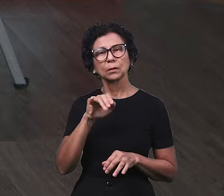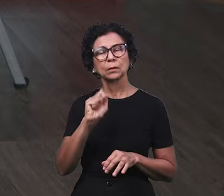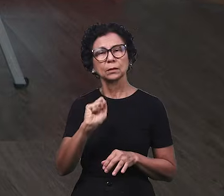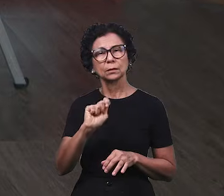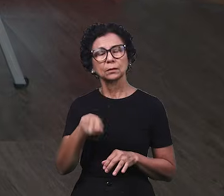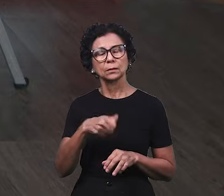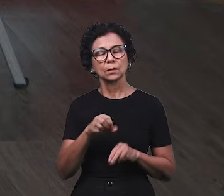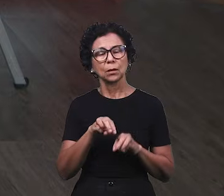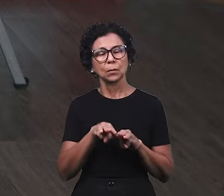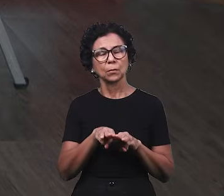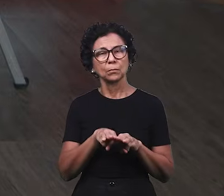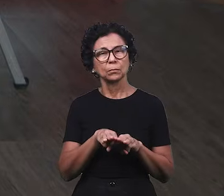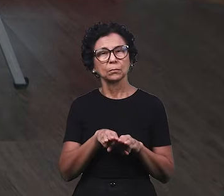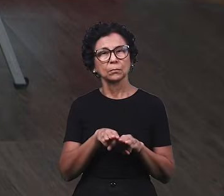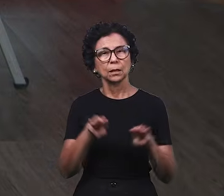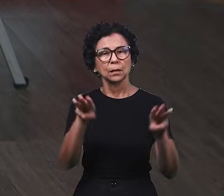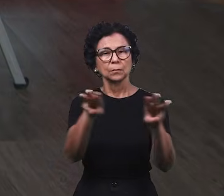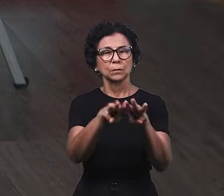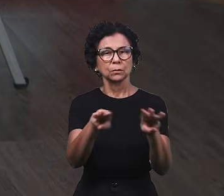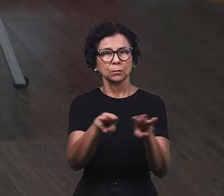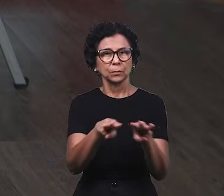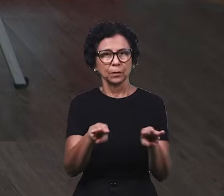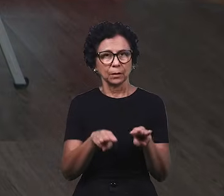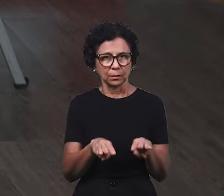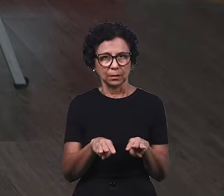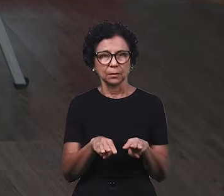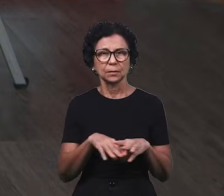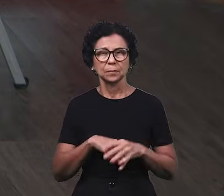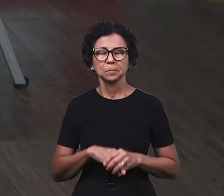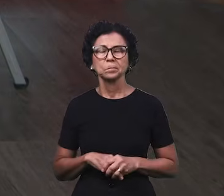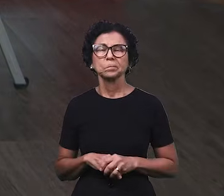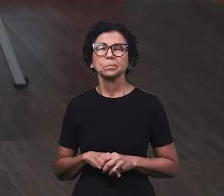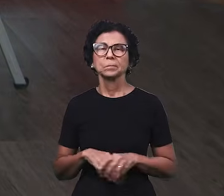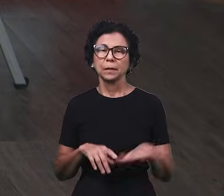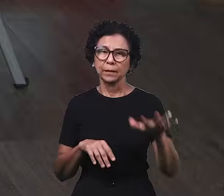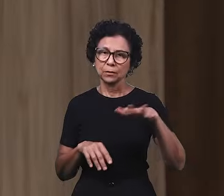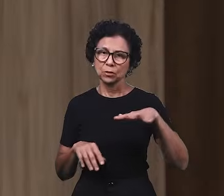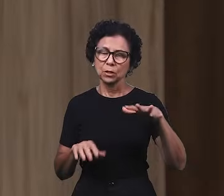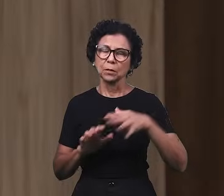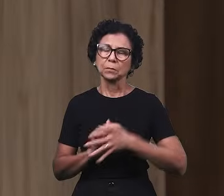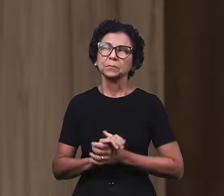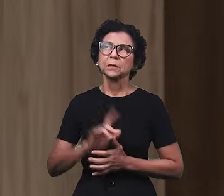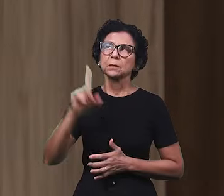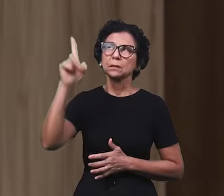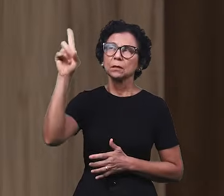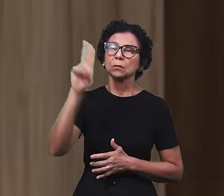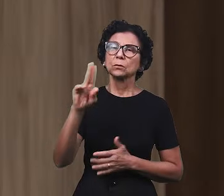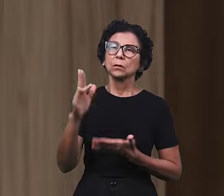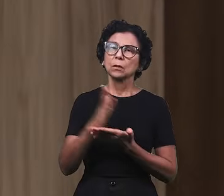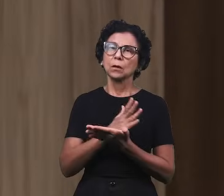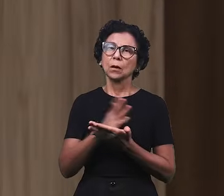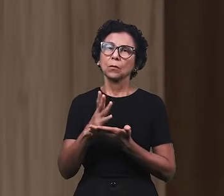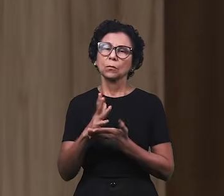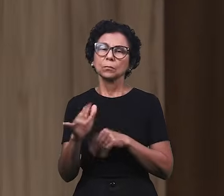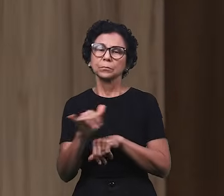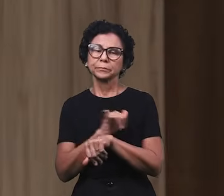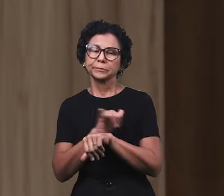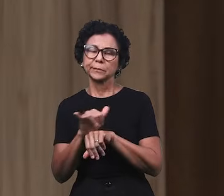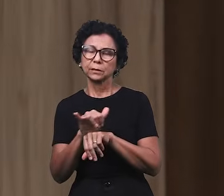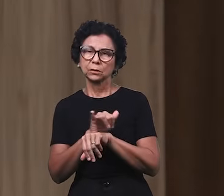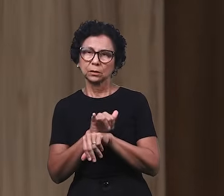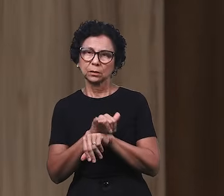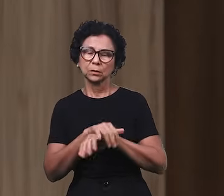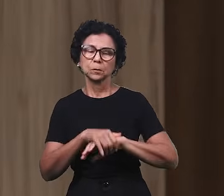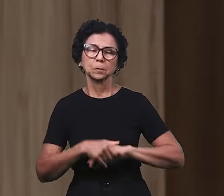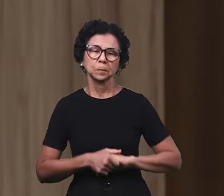Então, Deus, ele usou de alguns recursos para